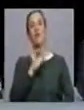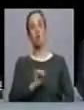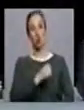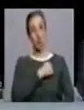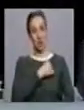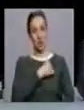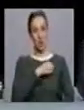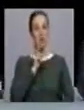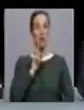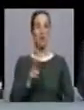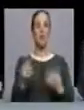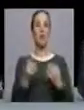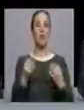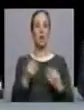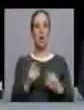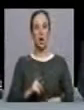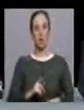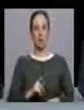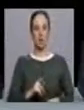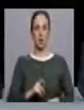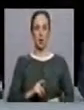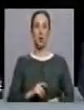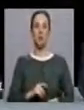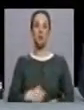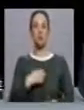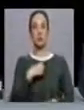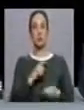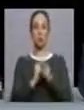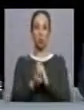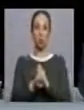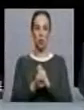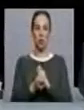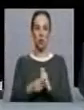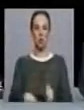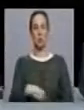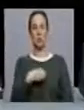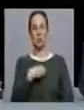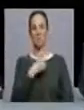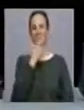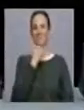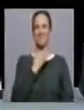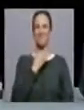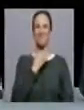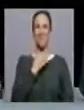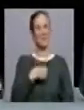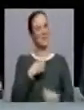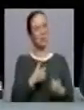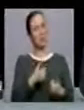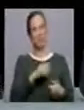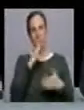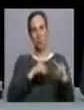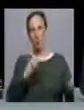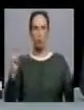ver como eles conseguem variar rapidamente então estava disposta e satisfação e vai estar em um